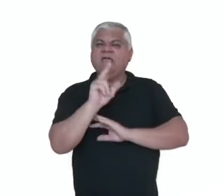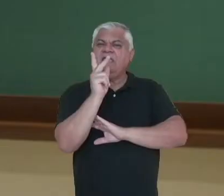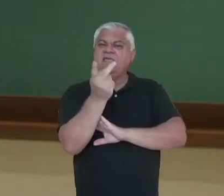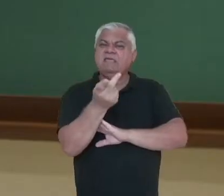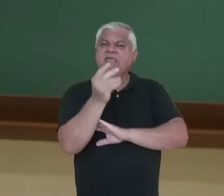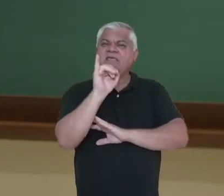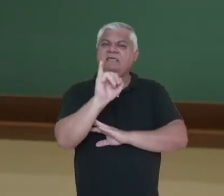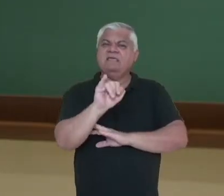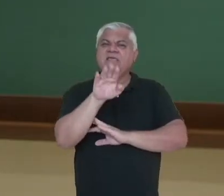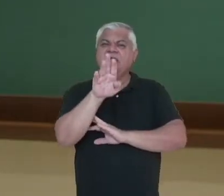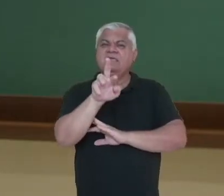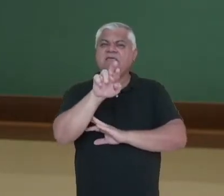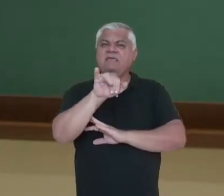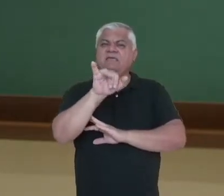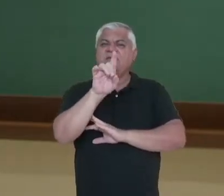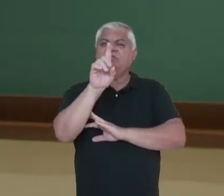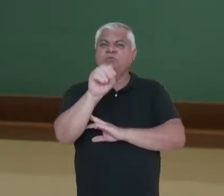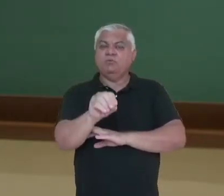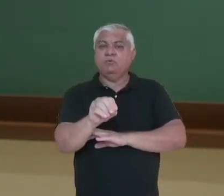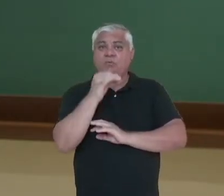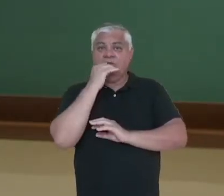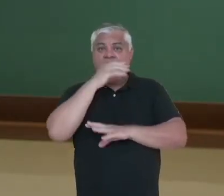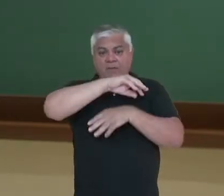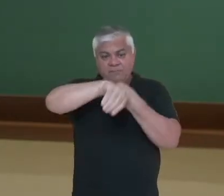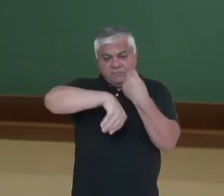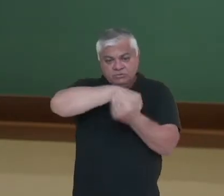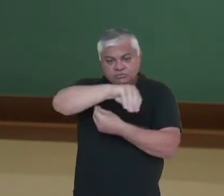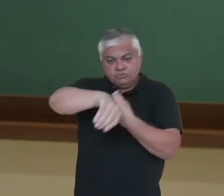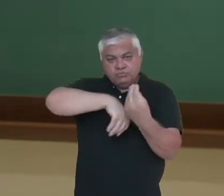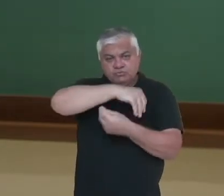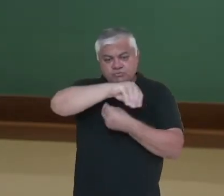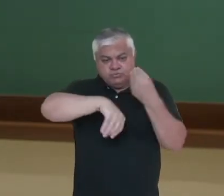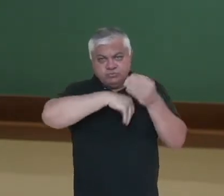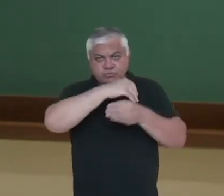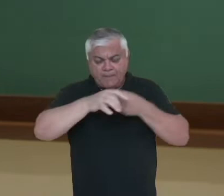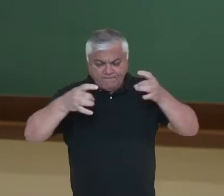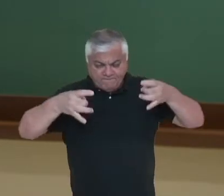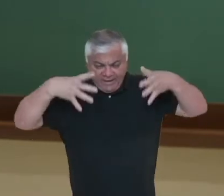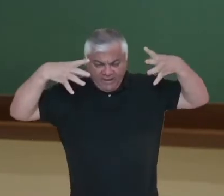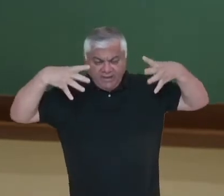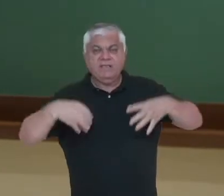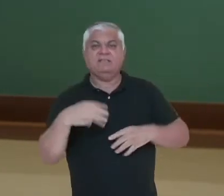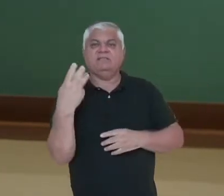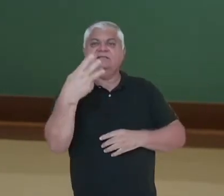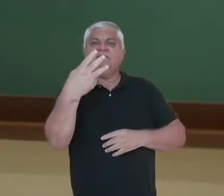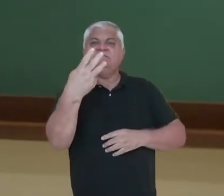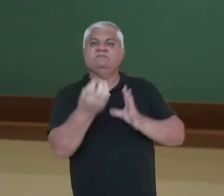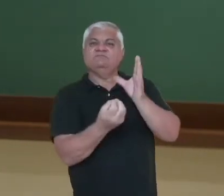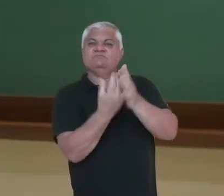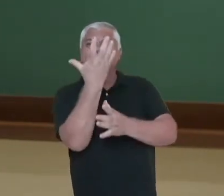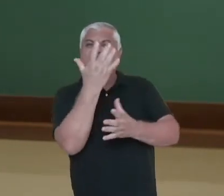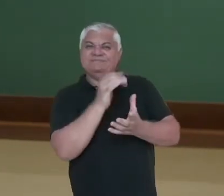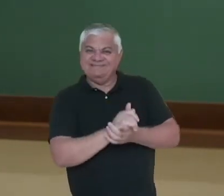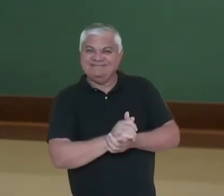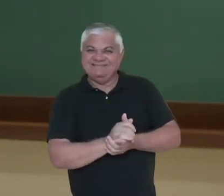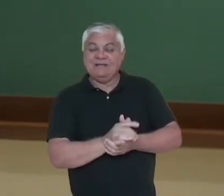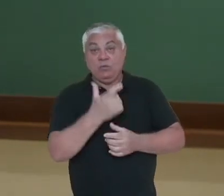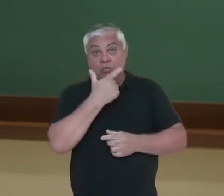híbrido. O hibridismo, o que é? Quando você mistura várias coisas para fazer uma terceira coisa. Então, nesse caso, Ives